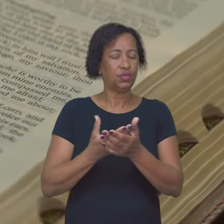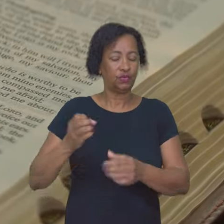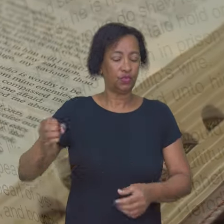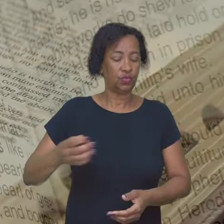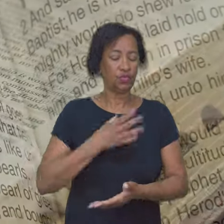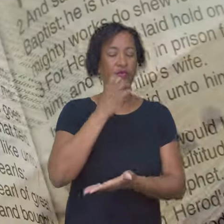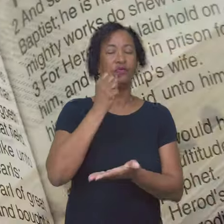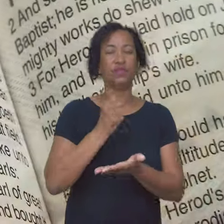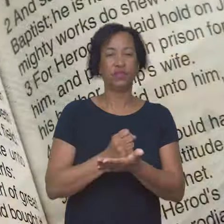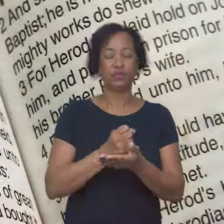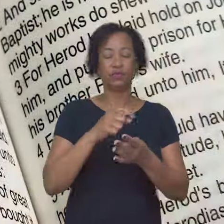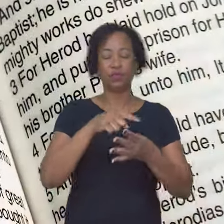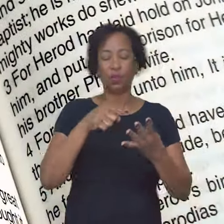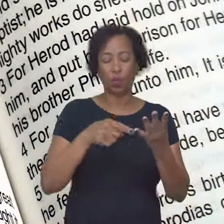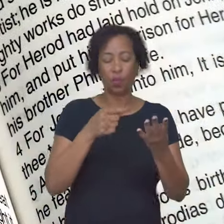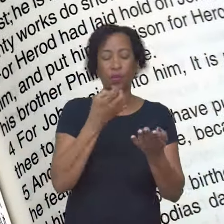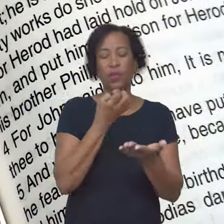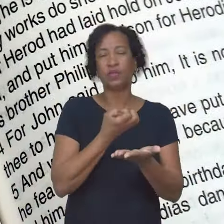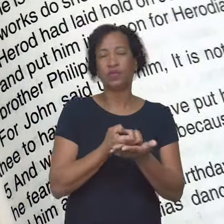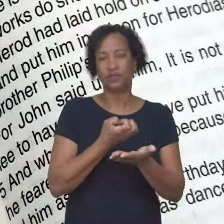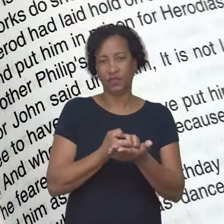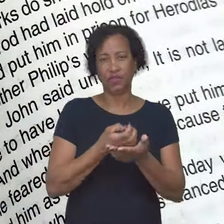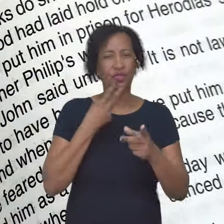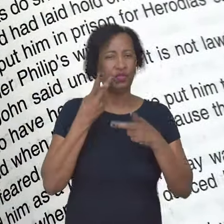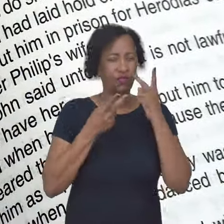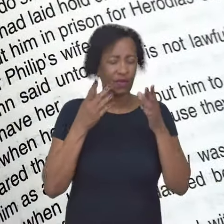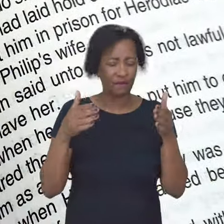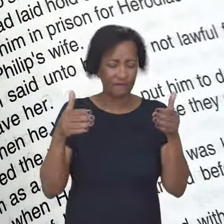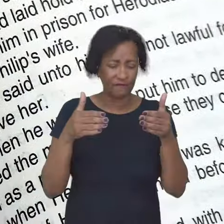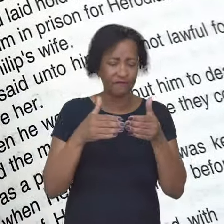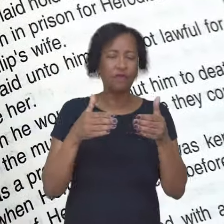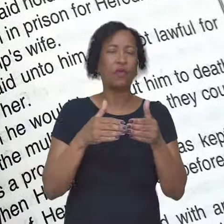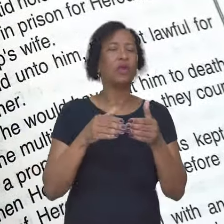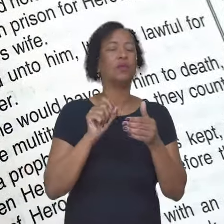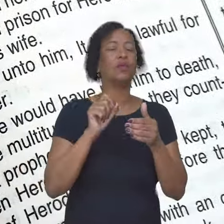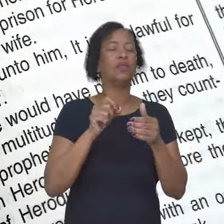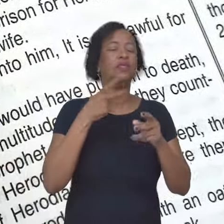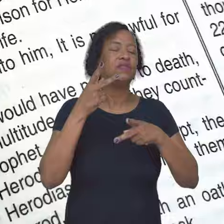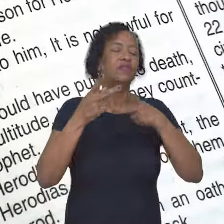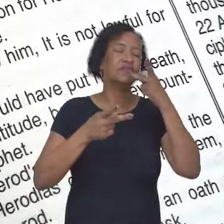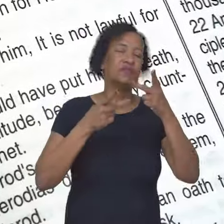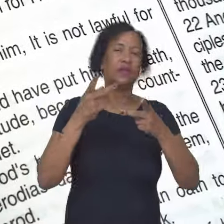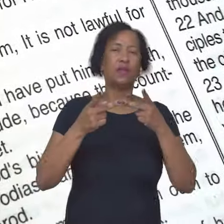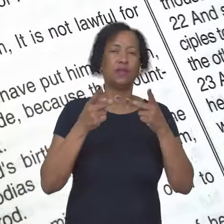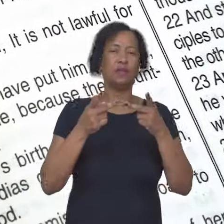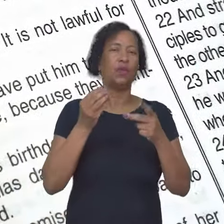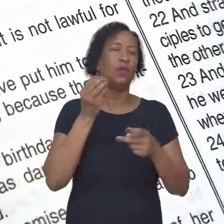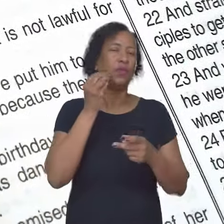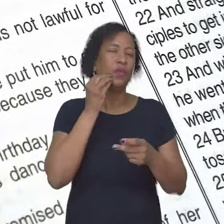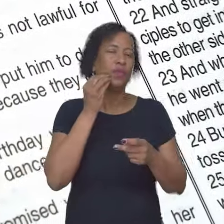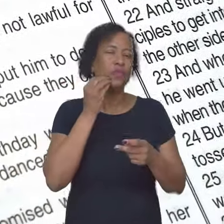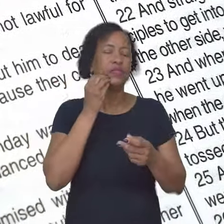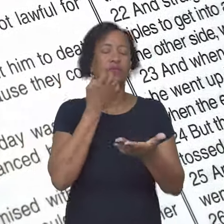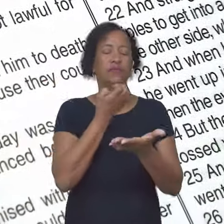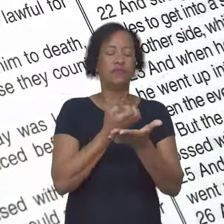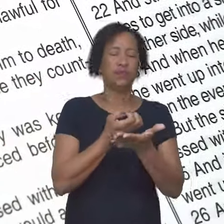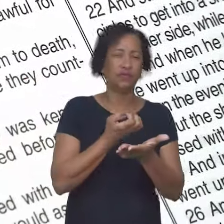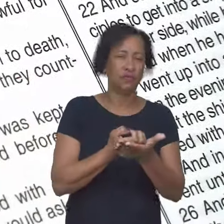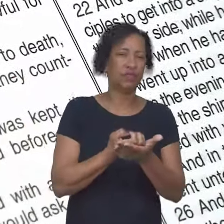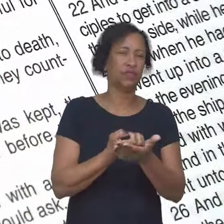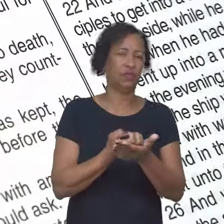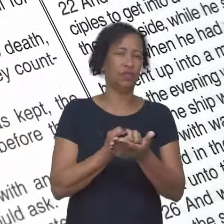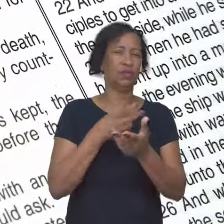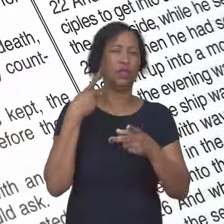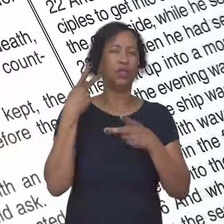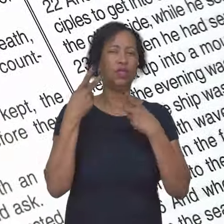com os quatro evangelos Tentarei enfatiz o que esses aores das escrituras enfatizaram procure observar nos Evangelhos o